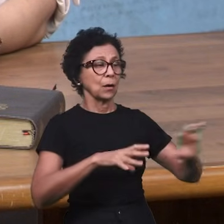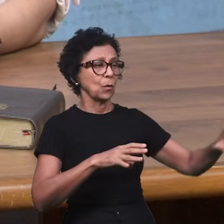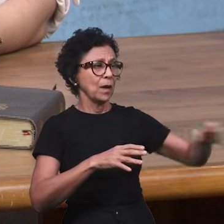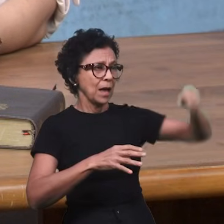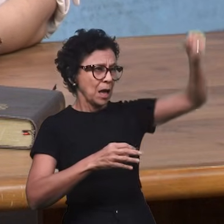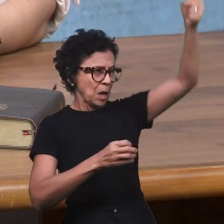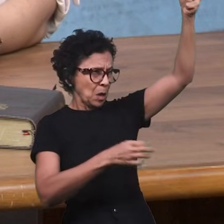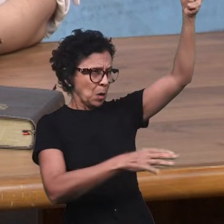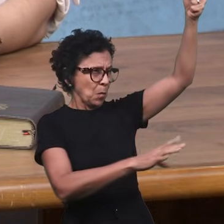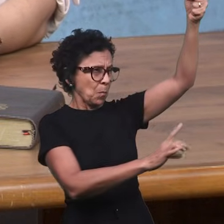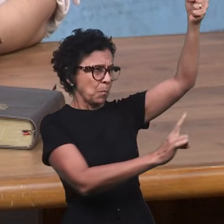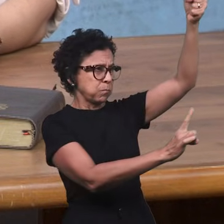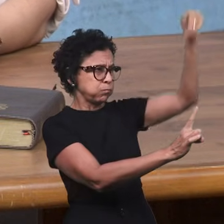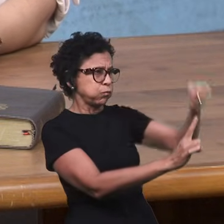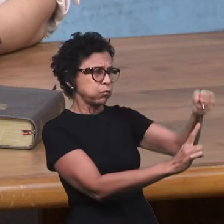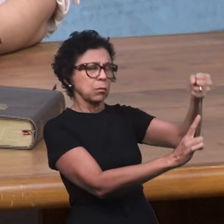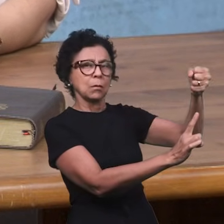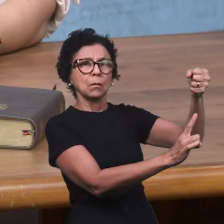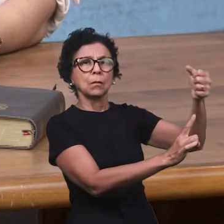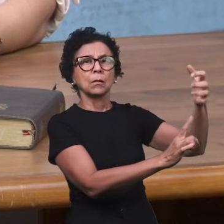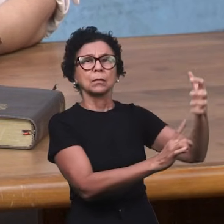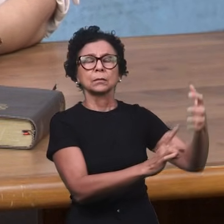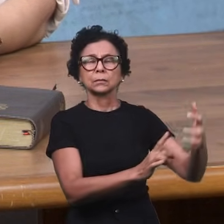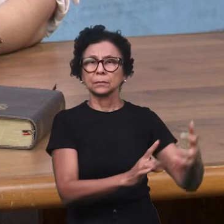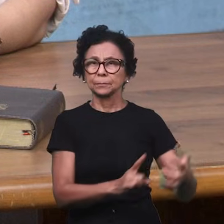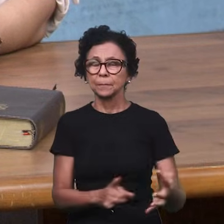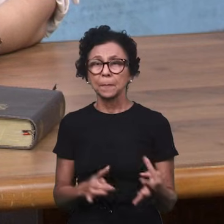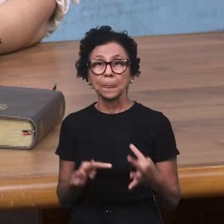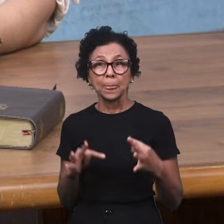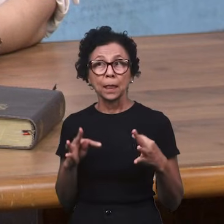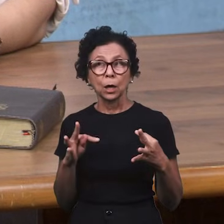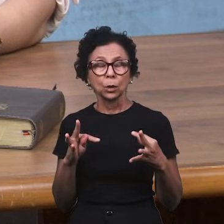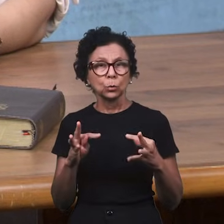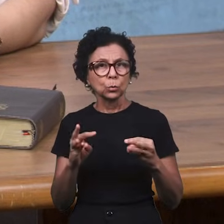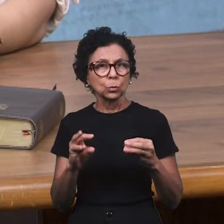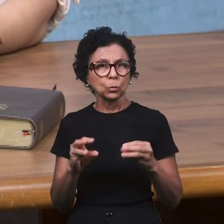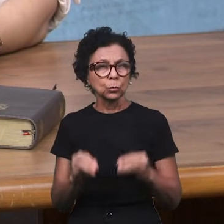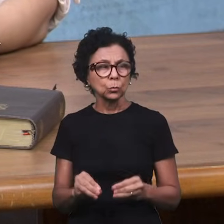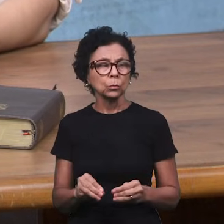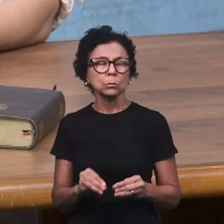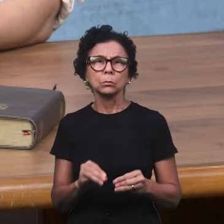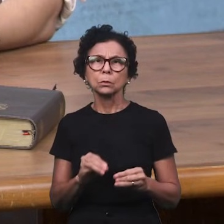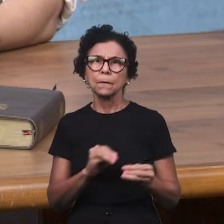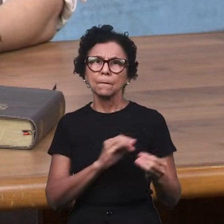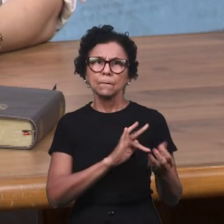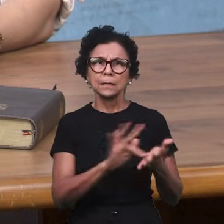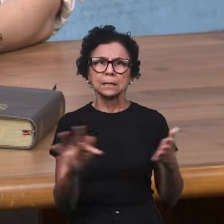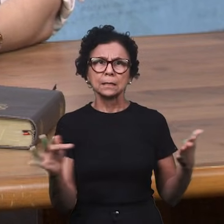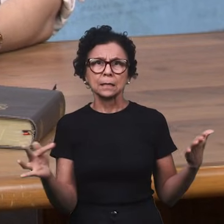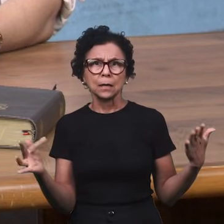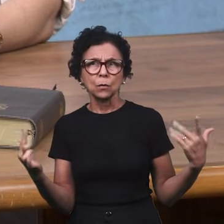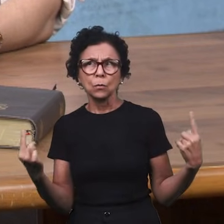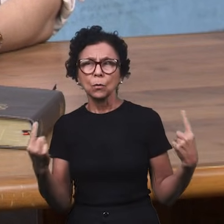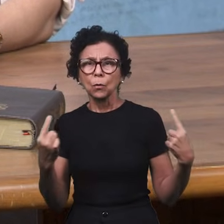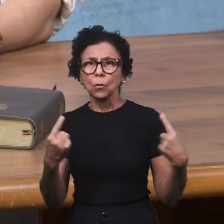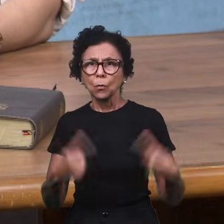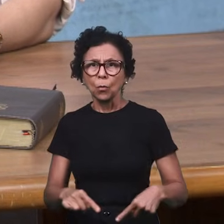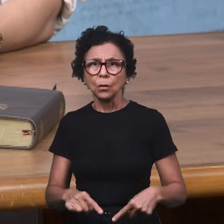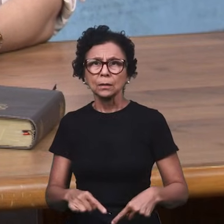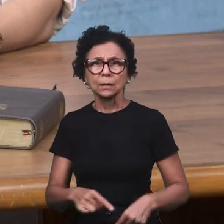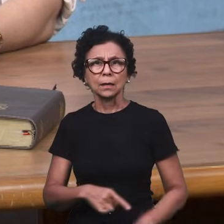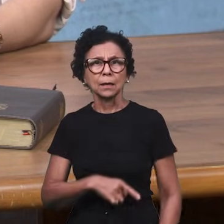de Gileade tudo quanto os filisteus fizeram a Saul, então todos os homens belicosos